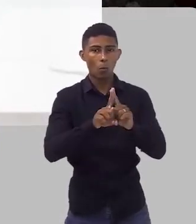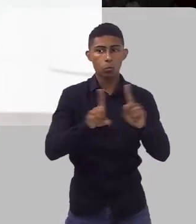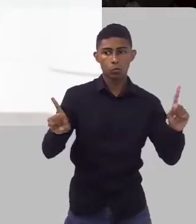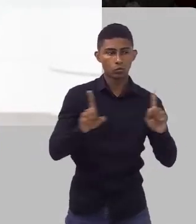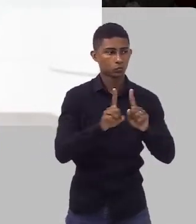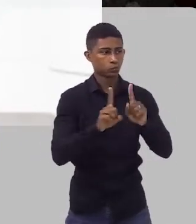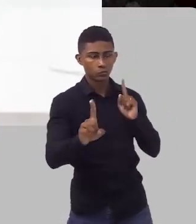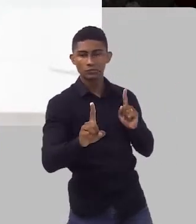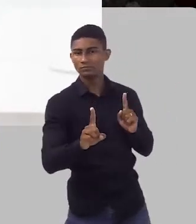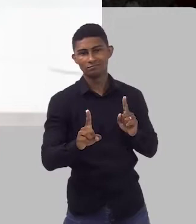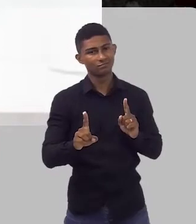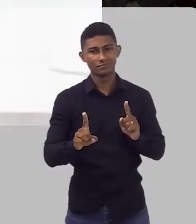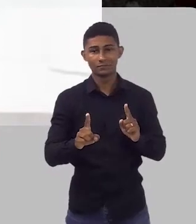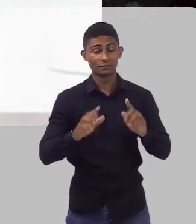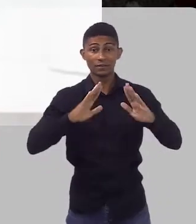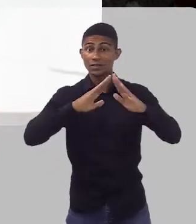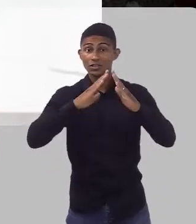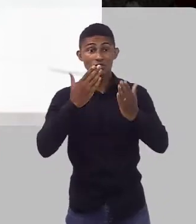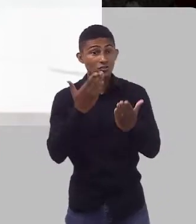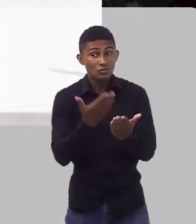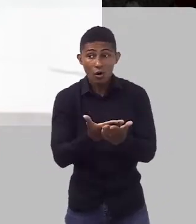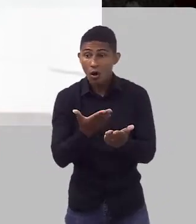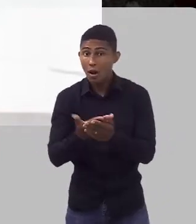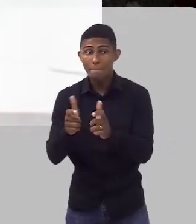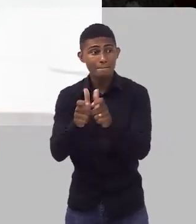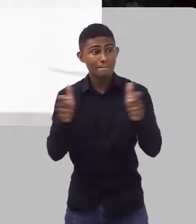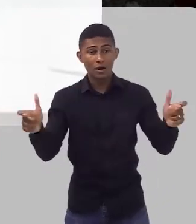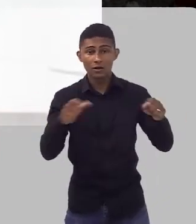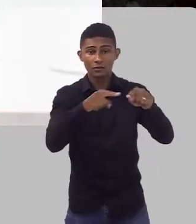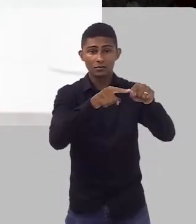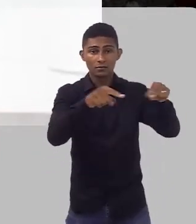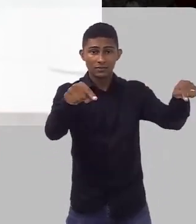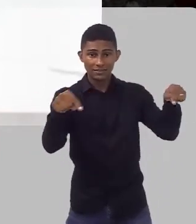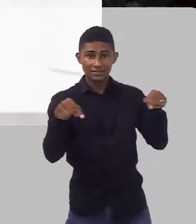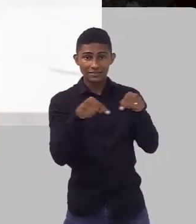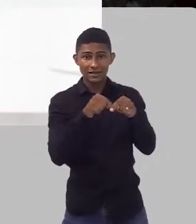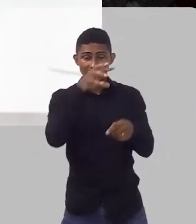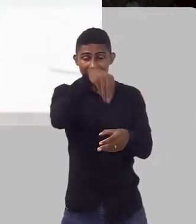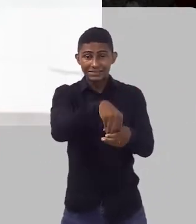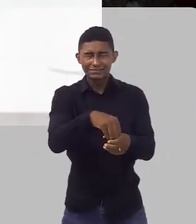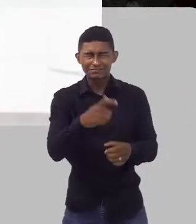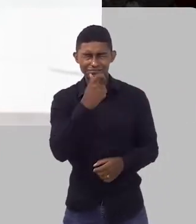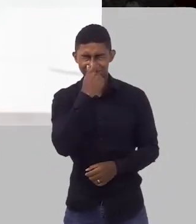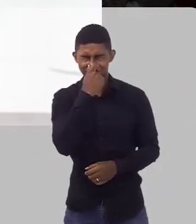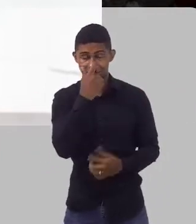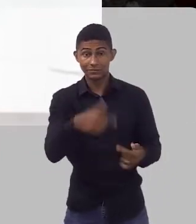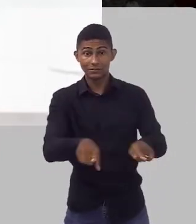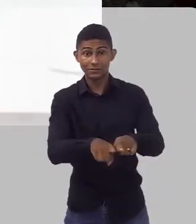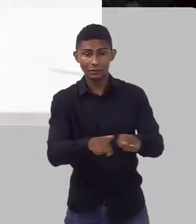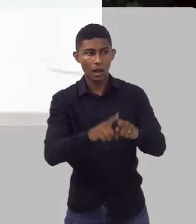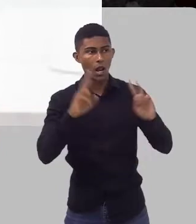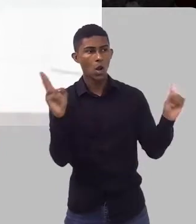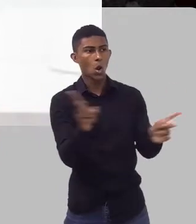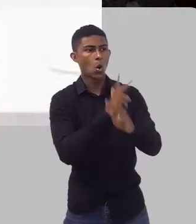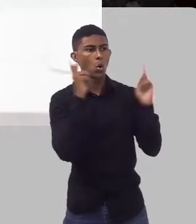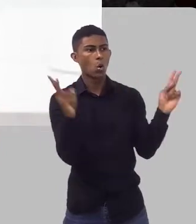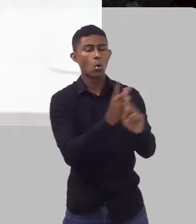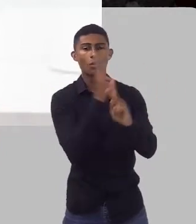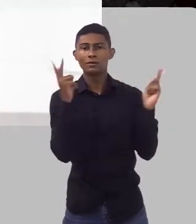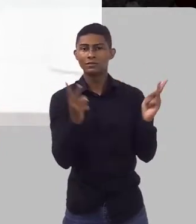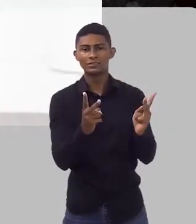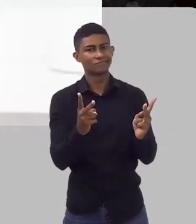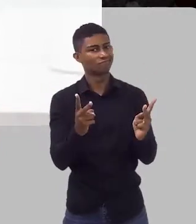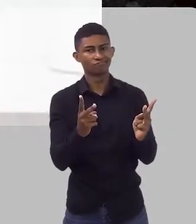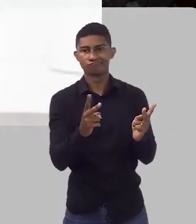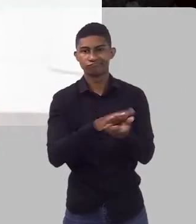maior parte das escolas do país, as salas de aula estão cheias, nem sempre ventiladas. Então, você adicionar